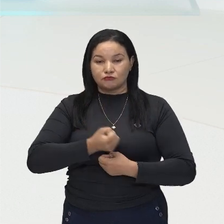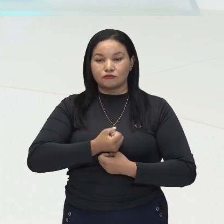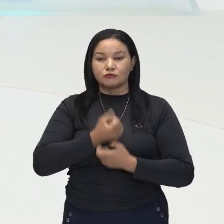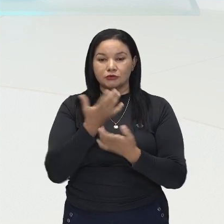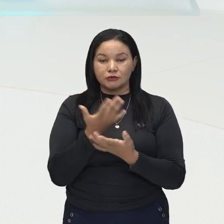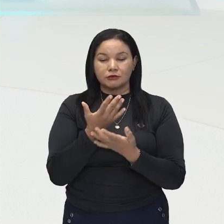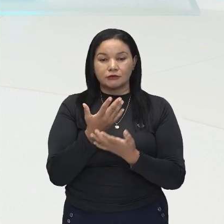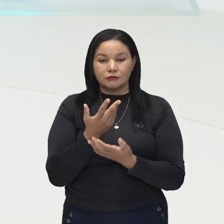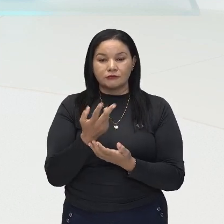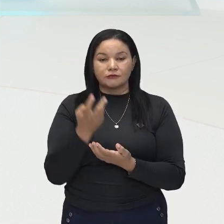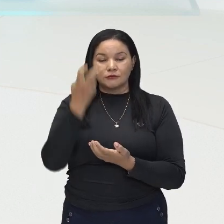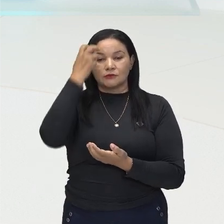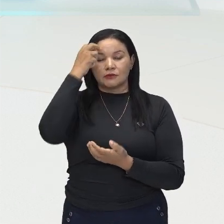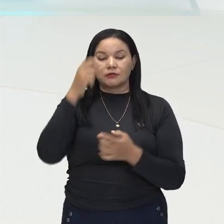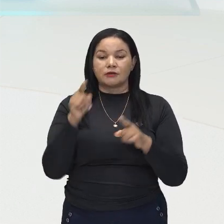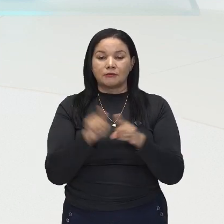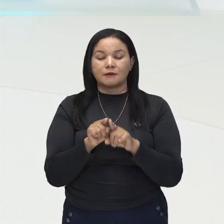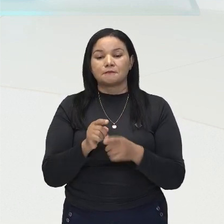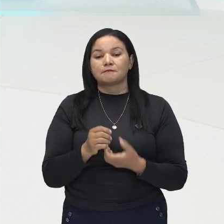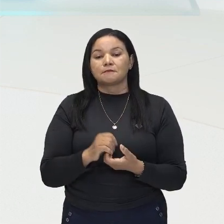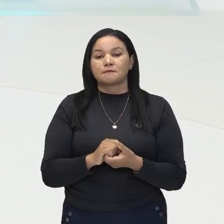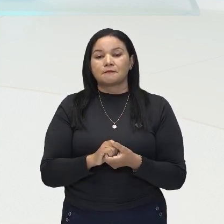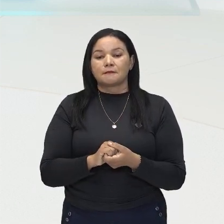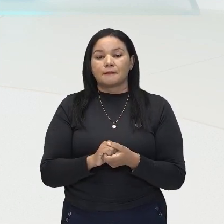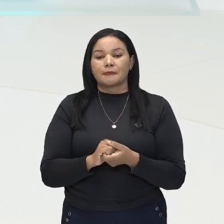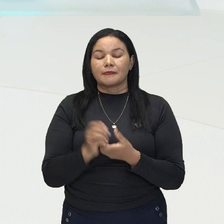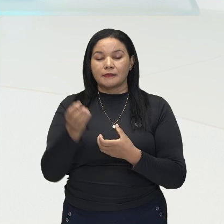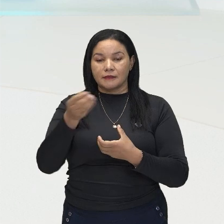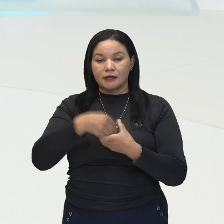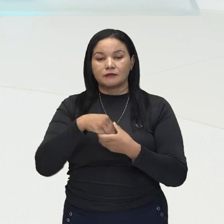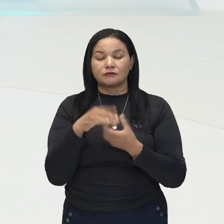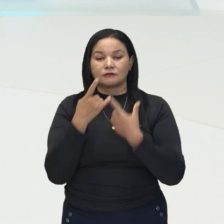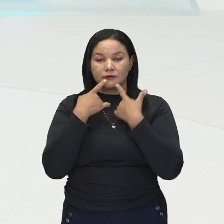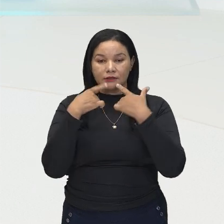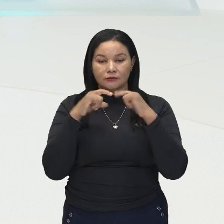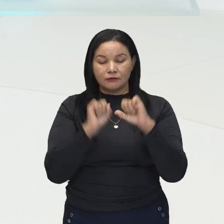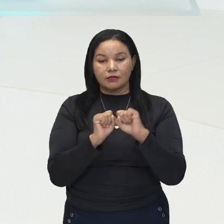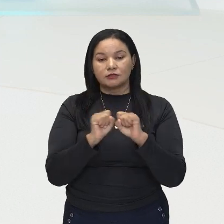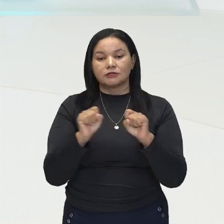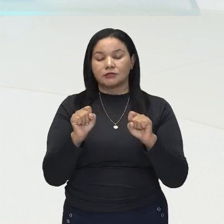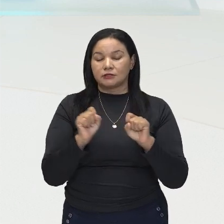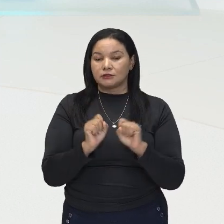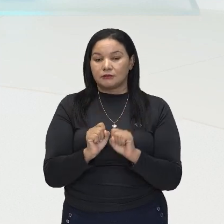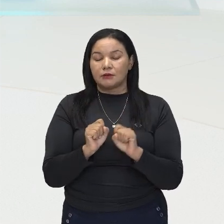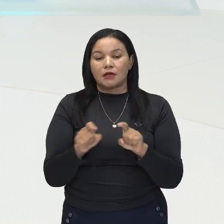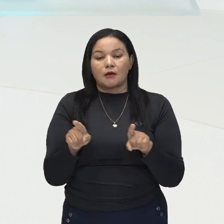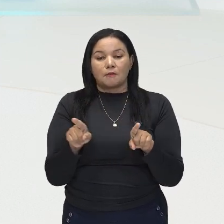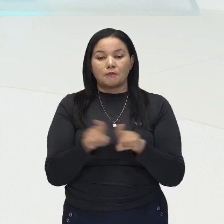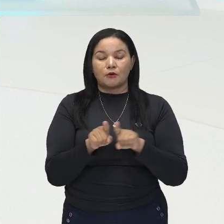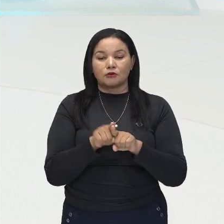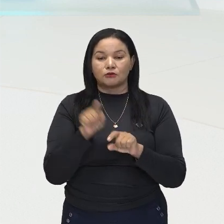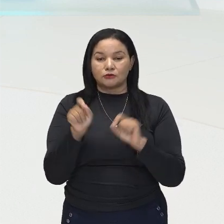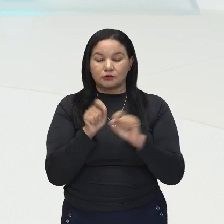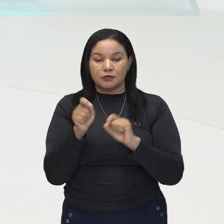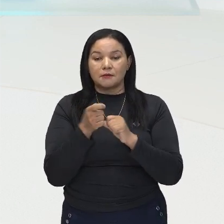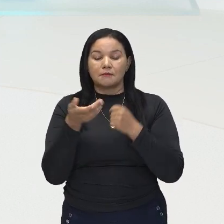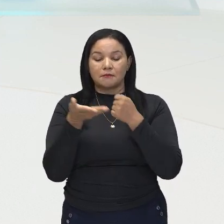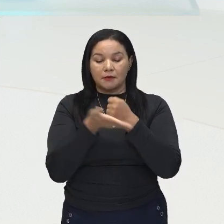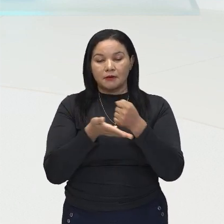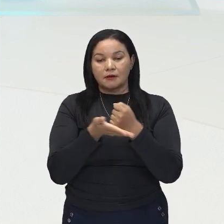visto como antes, dentro dessas linguagens que podem ser ali base para